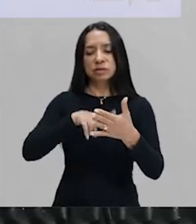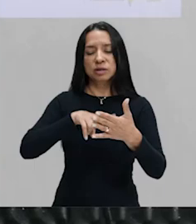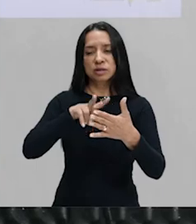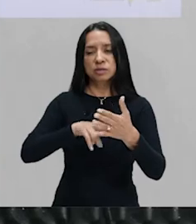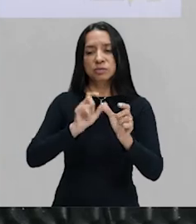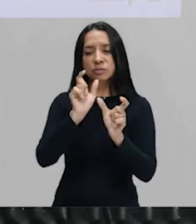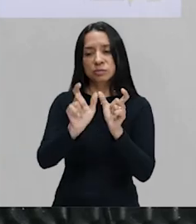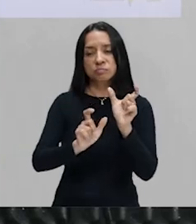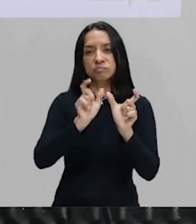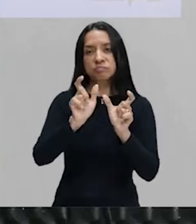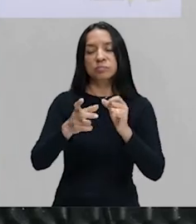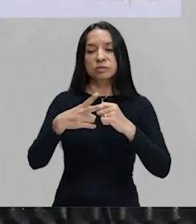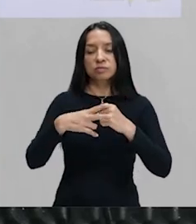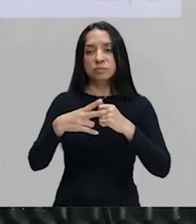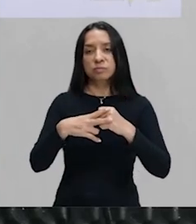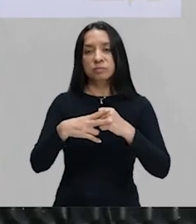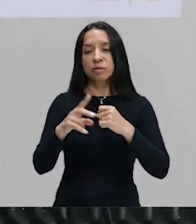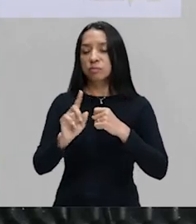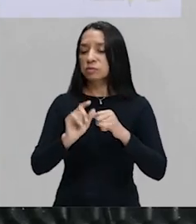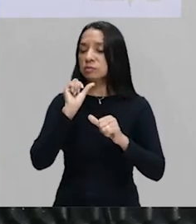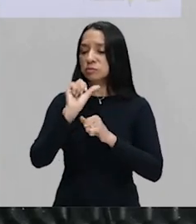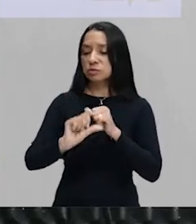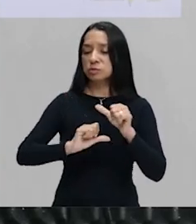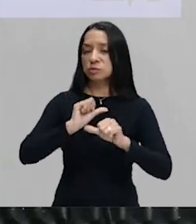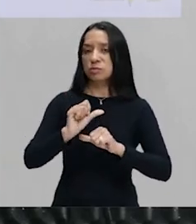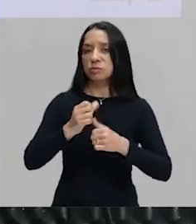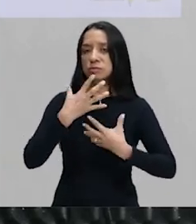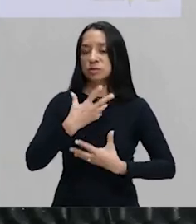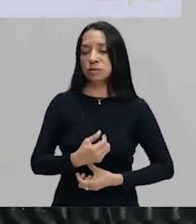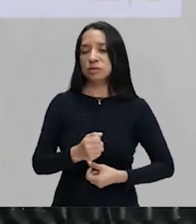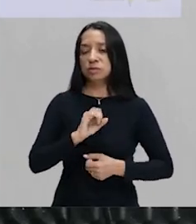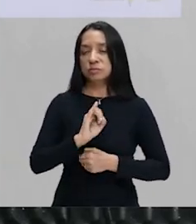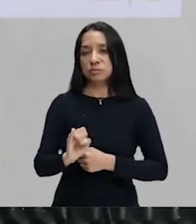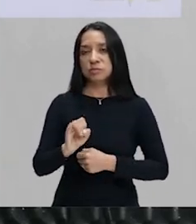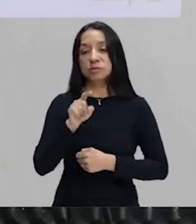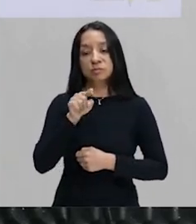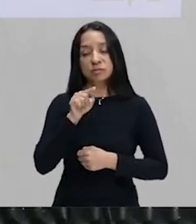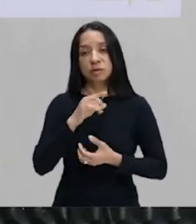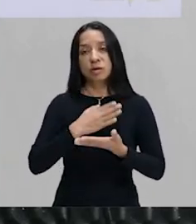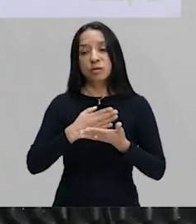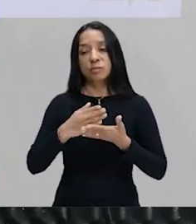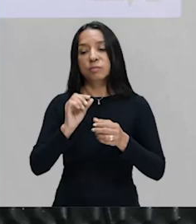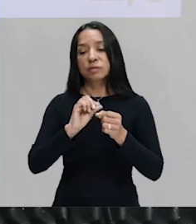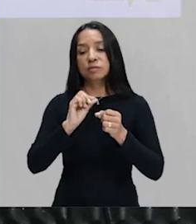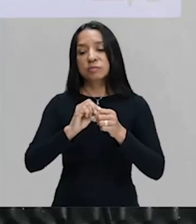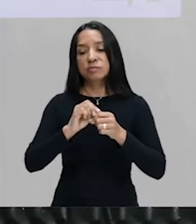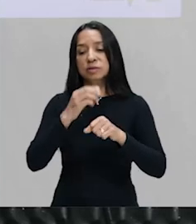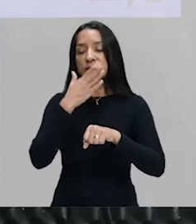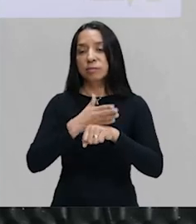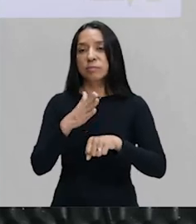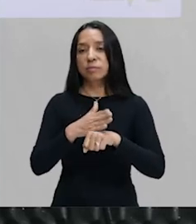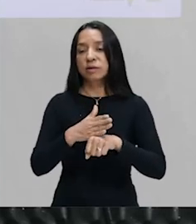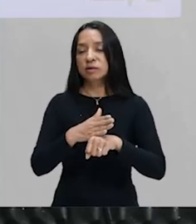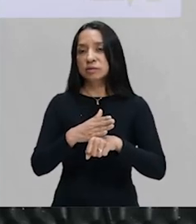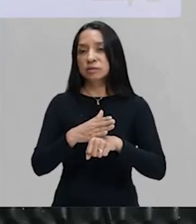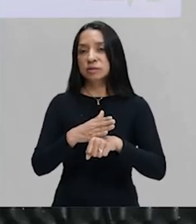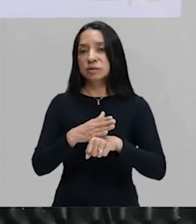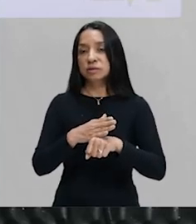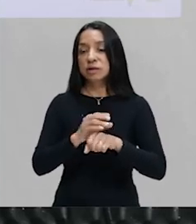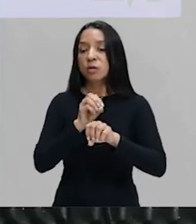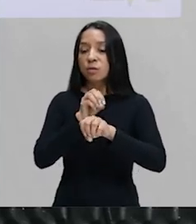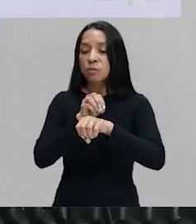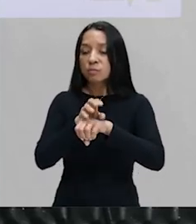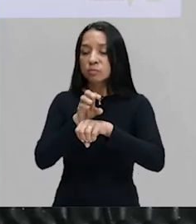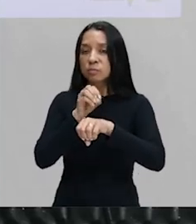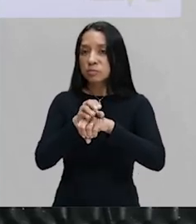conjugação verbal, ele não se torna cansativo se você começa a fazer aquele exercício que eu falei no início da aula, de pegar